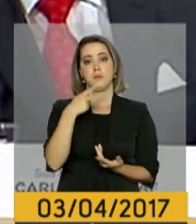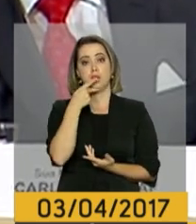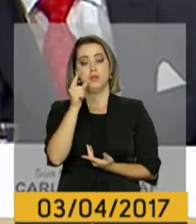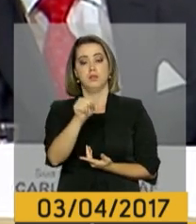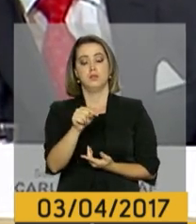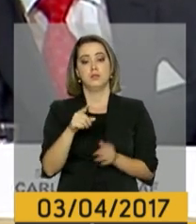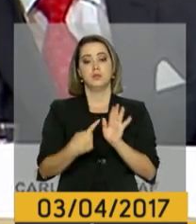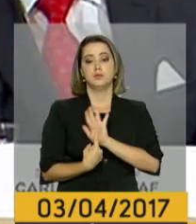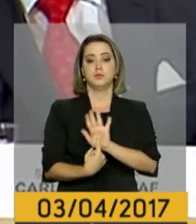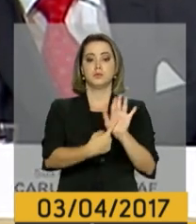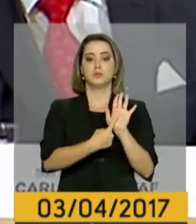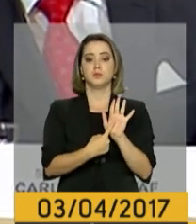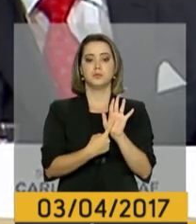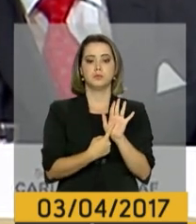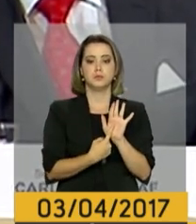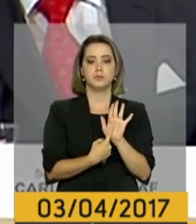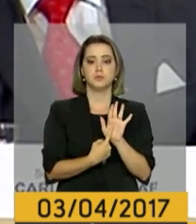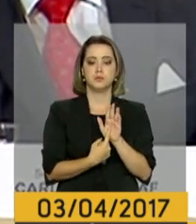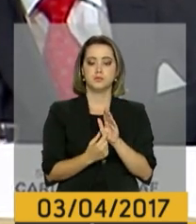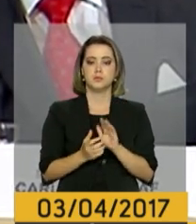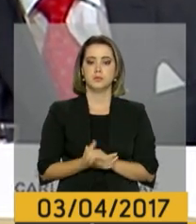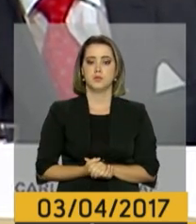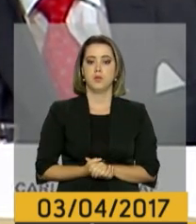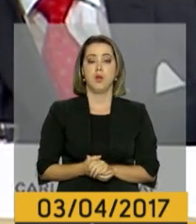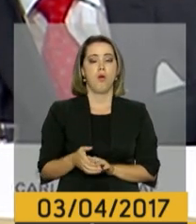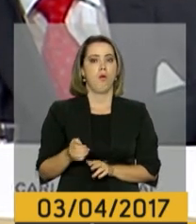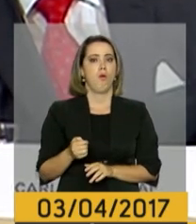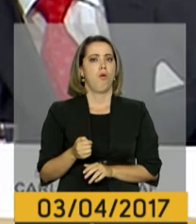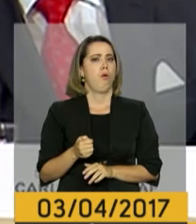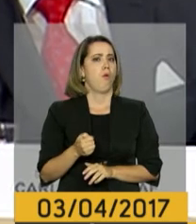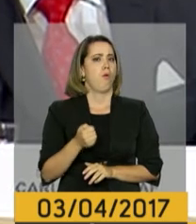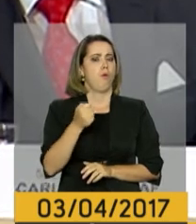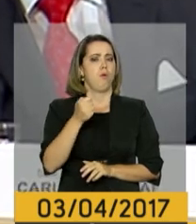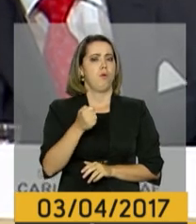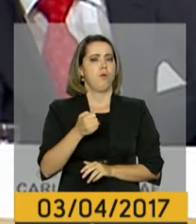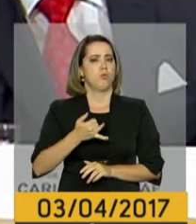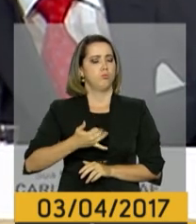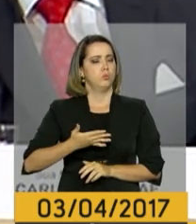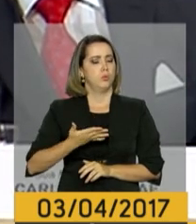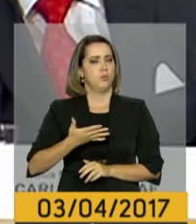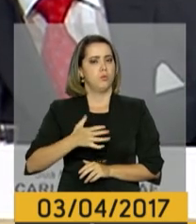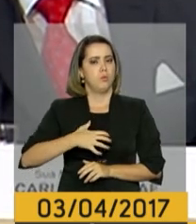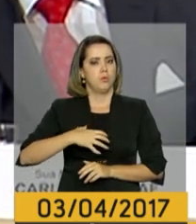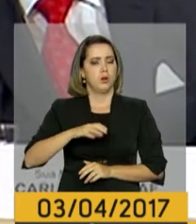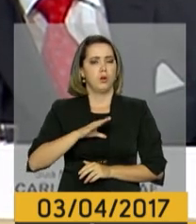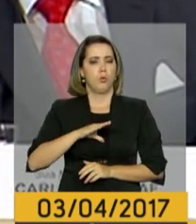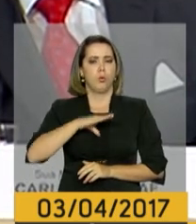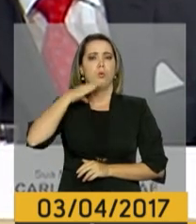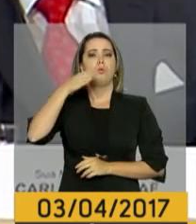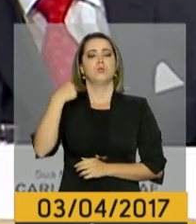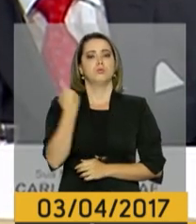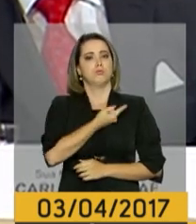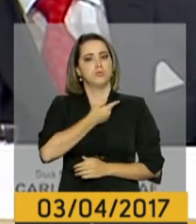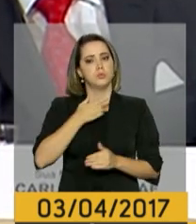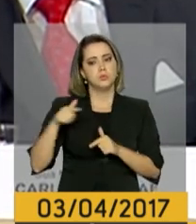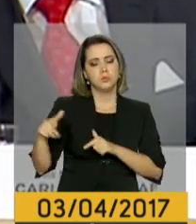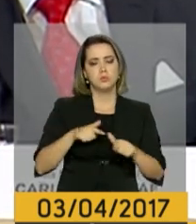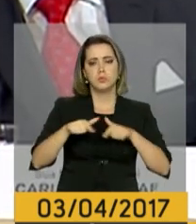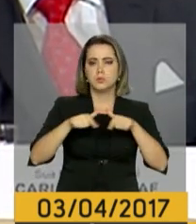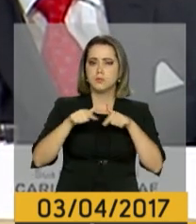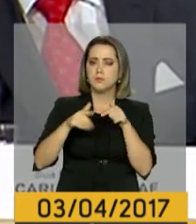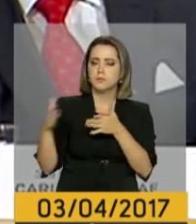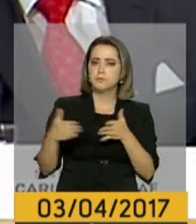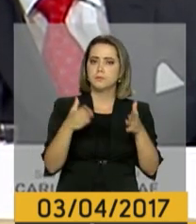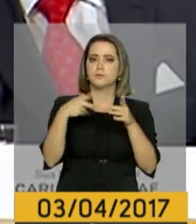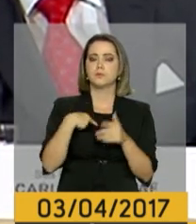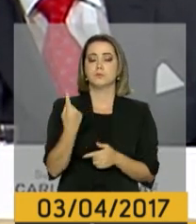revelar a quase ousadia que estamos tendo na condução dos negócios governativos